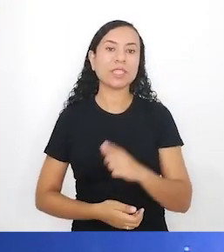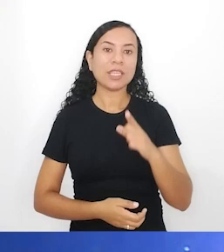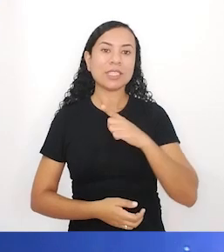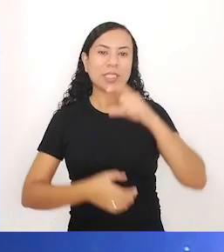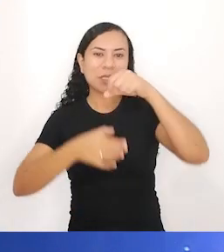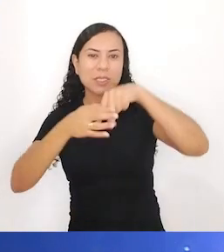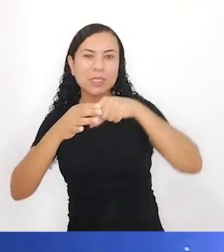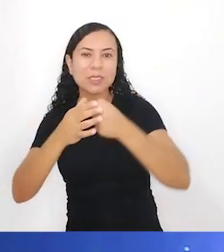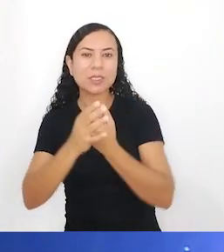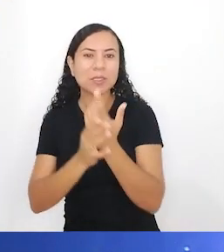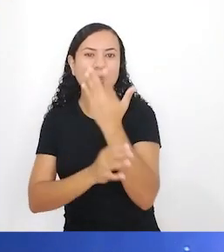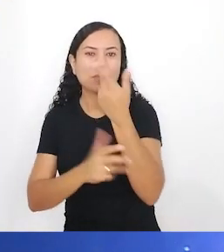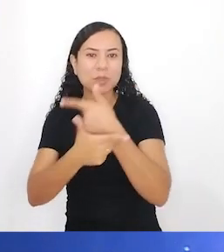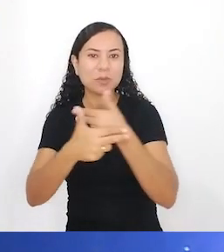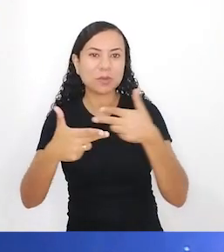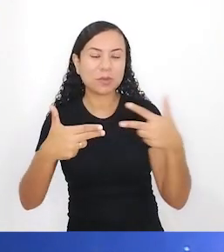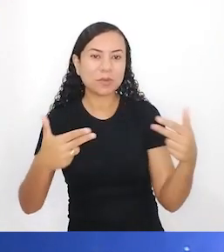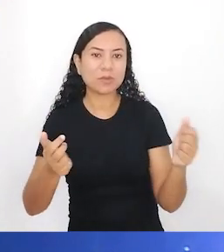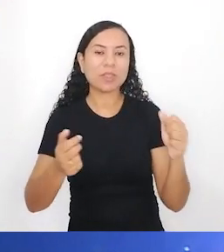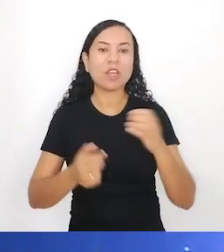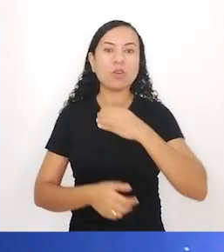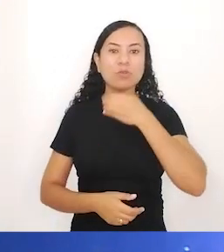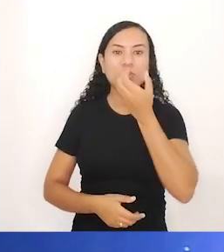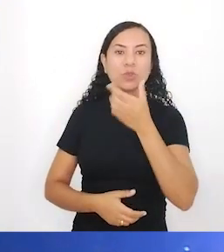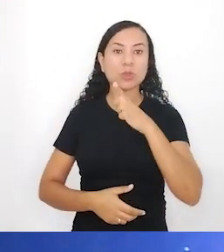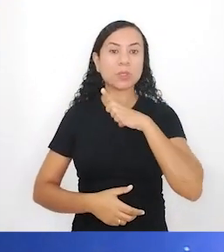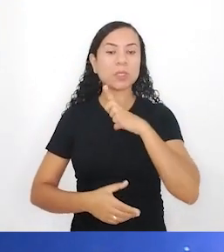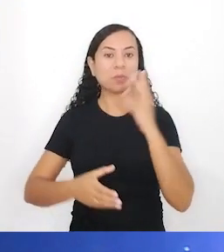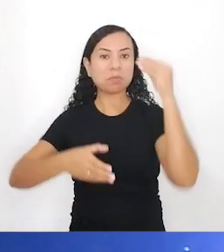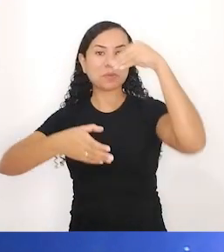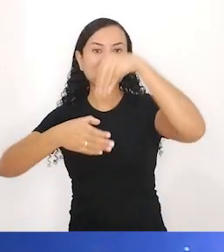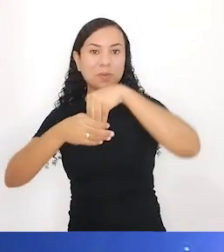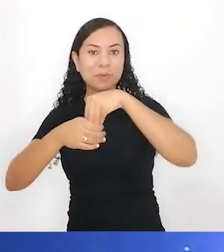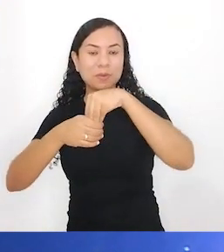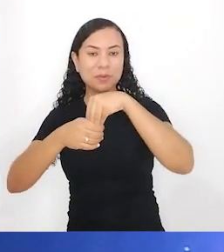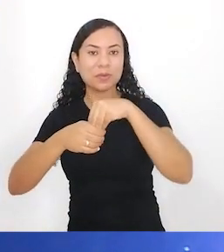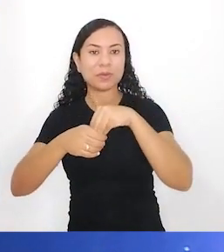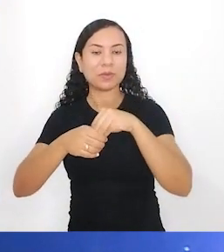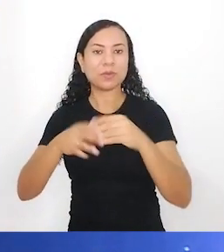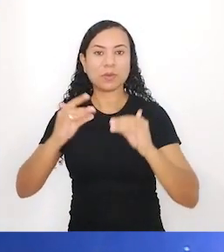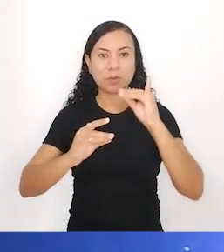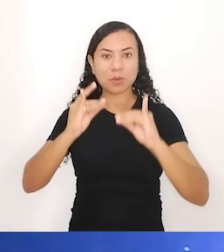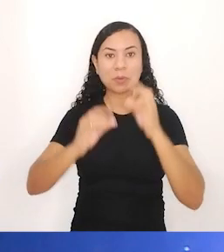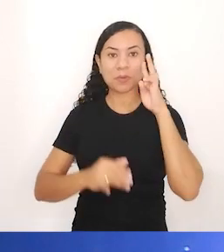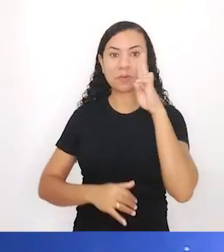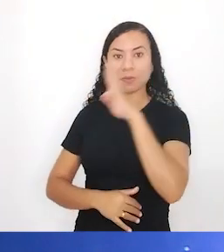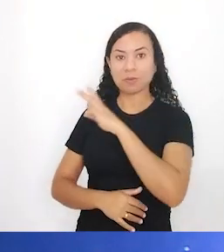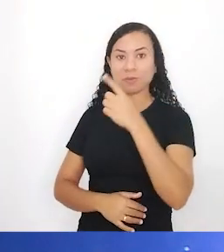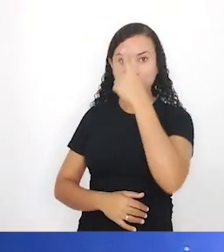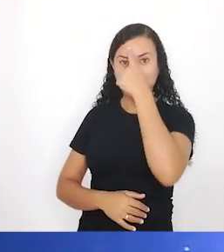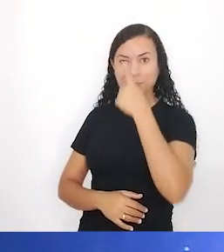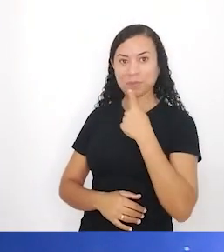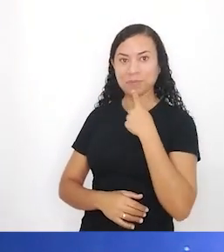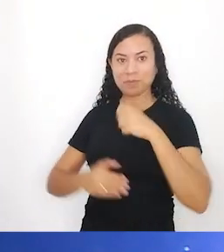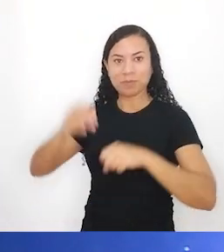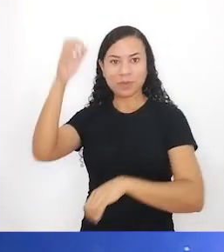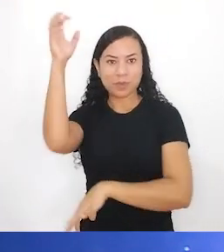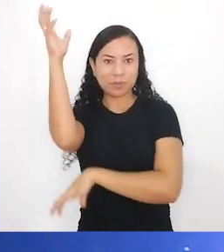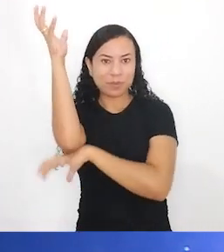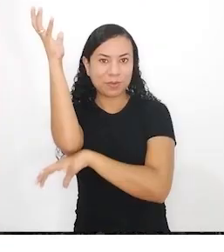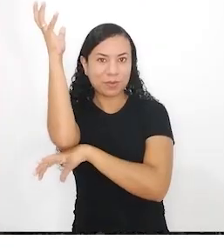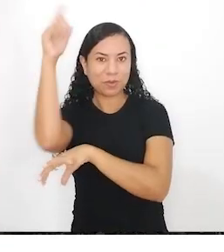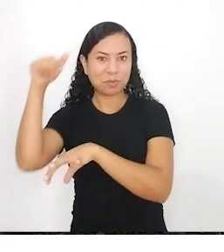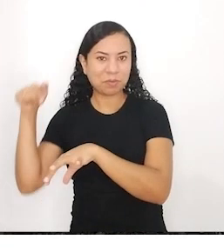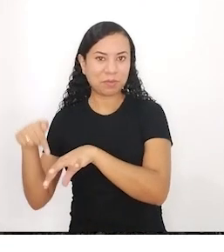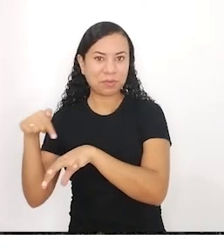de germinação, frutos, folhas em desenvolvimento têm uma grande presença desse hormônio. Observe a imagem, aqui nós temos o desenvolvimento das